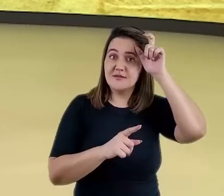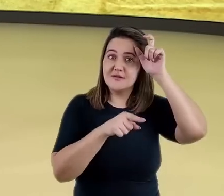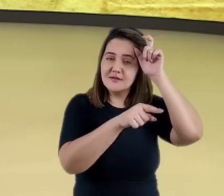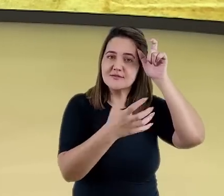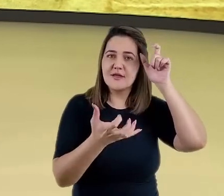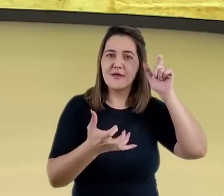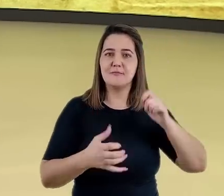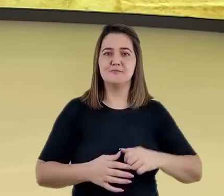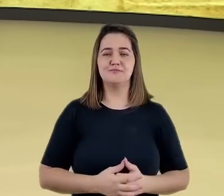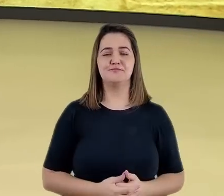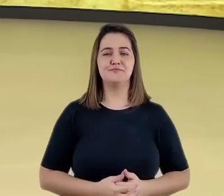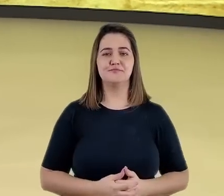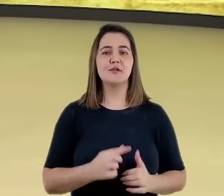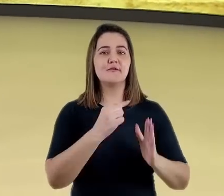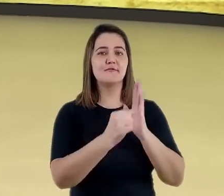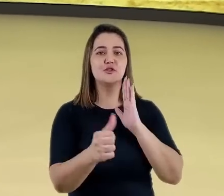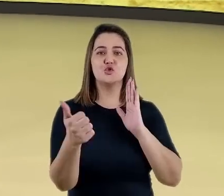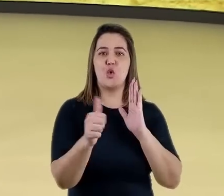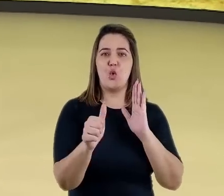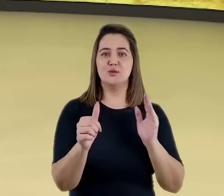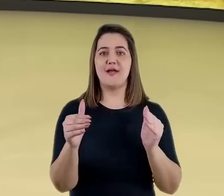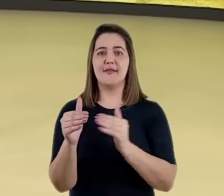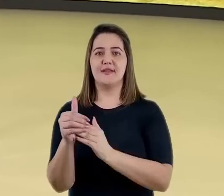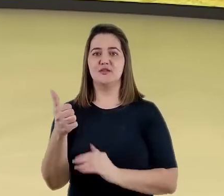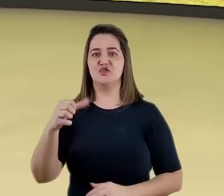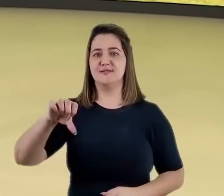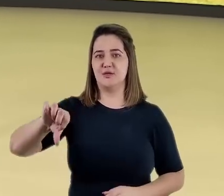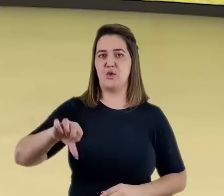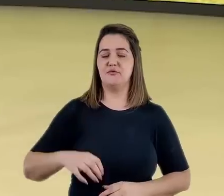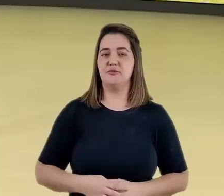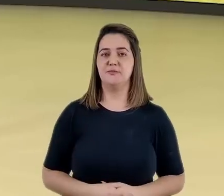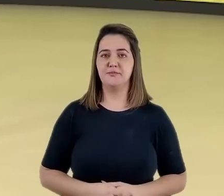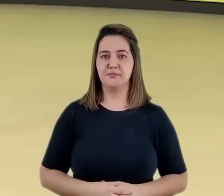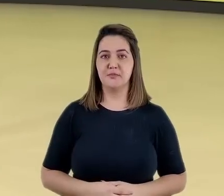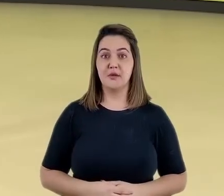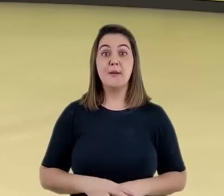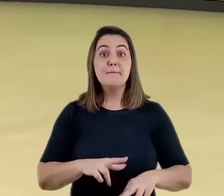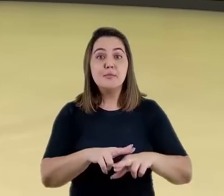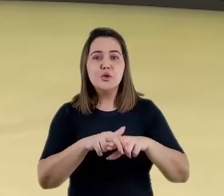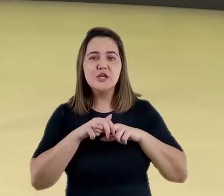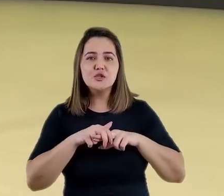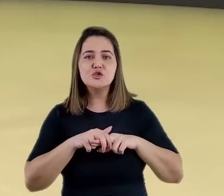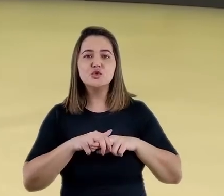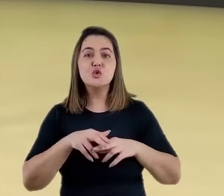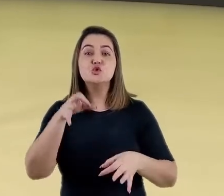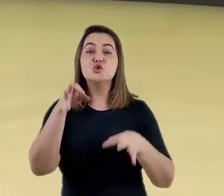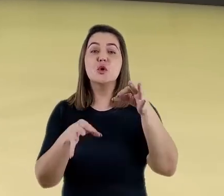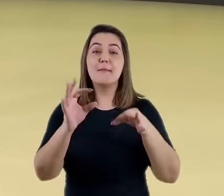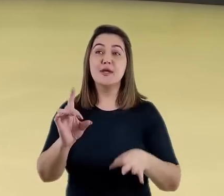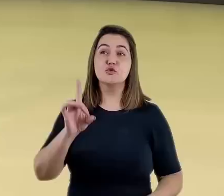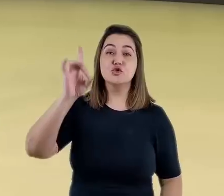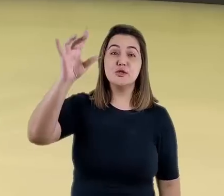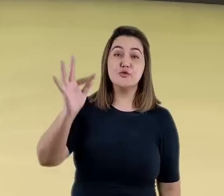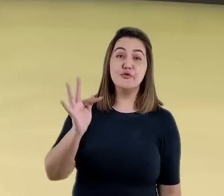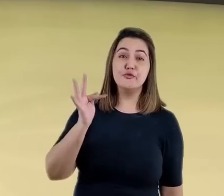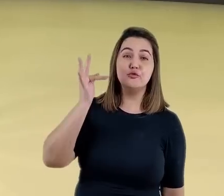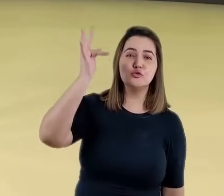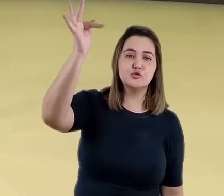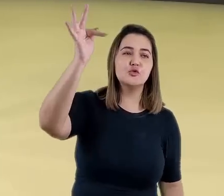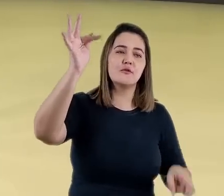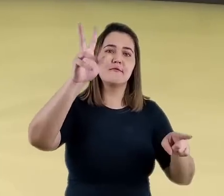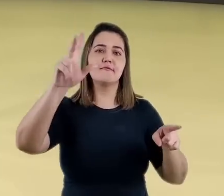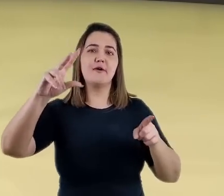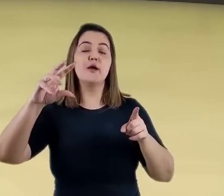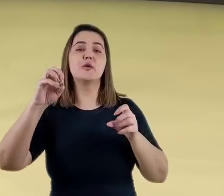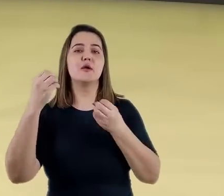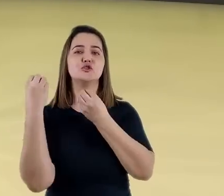próprio Satanás. Aí vai dos versos 11 a 19. É sobre ele que pesa o julgamento como a um